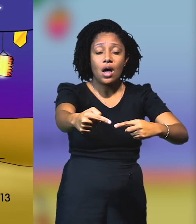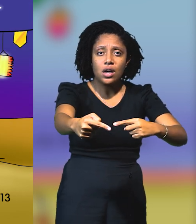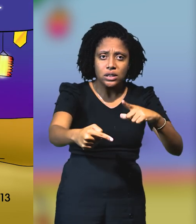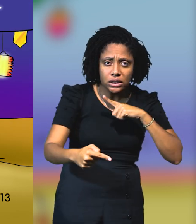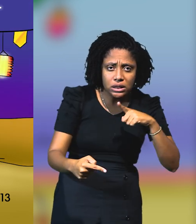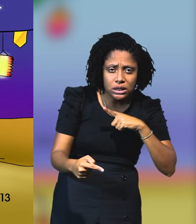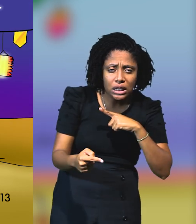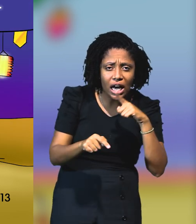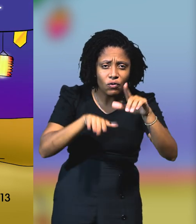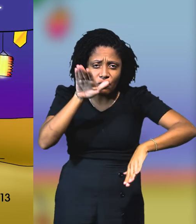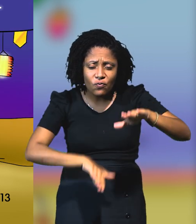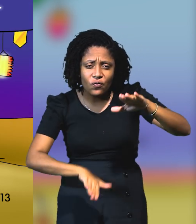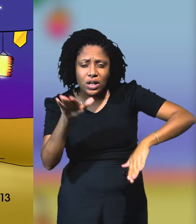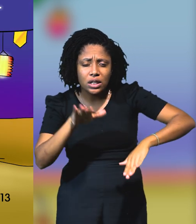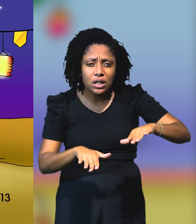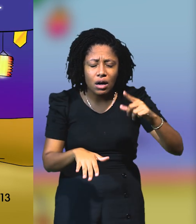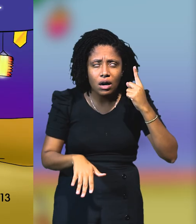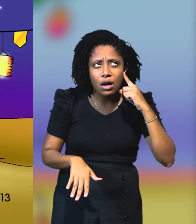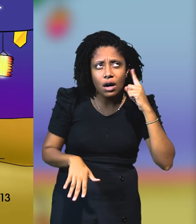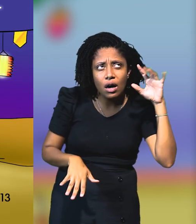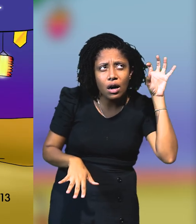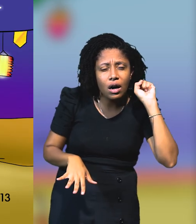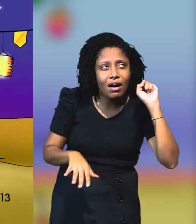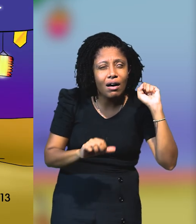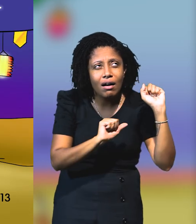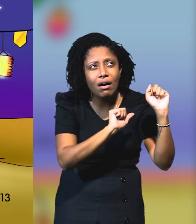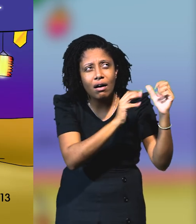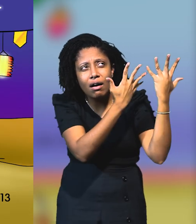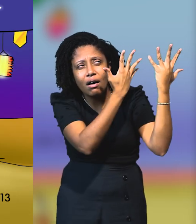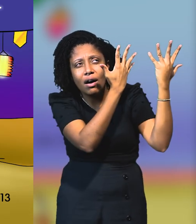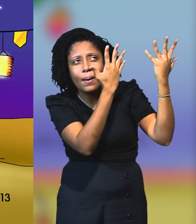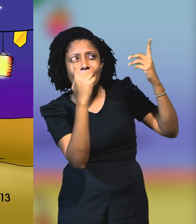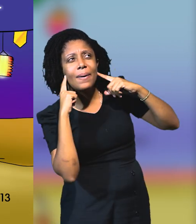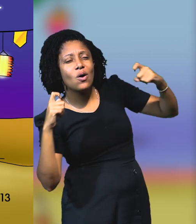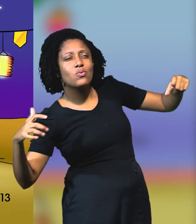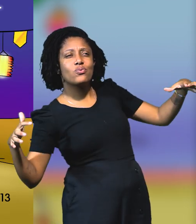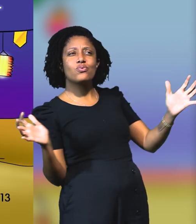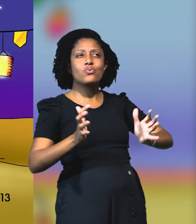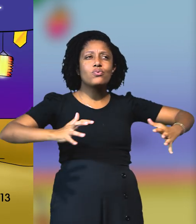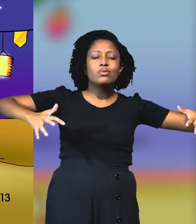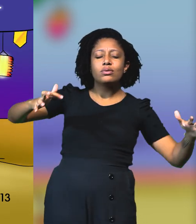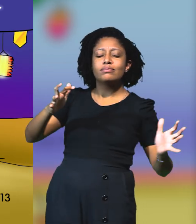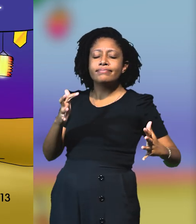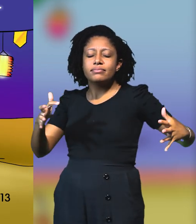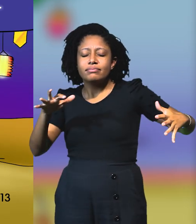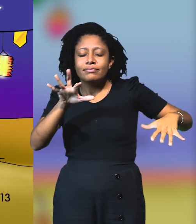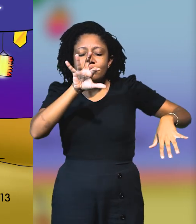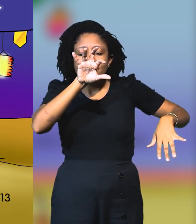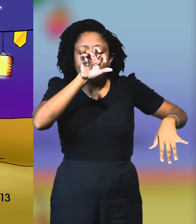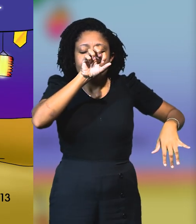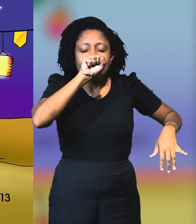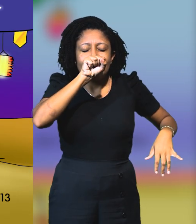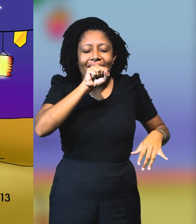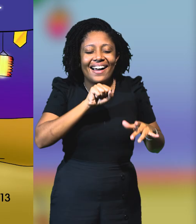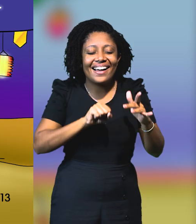Tinha vezes também que ouvi uns sons de festa, sanfona e um cheirinho que era